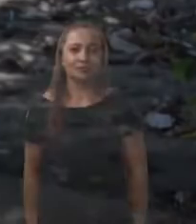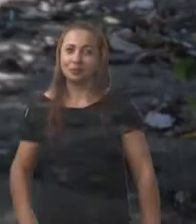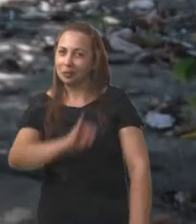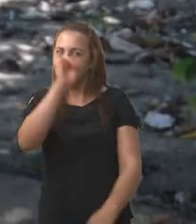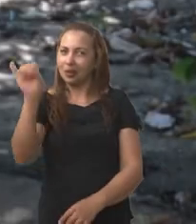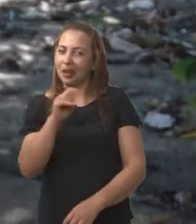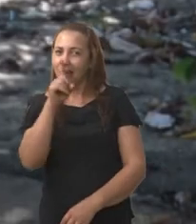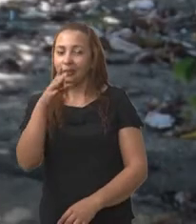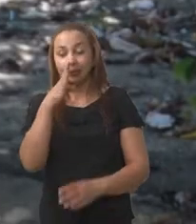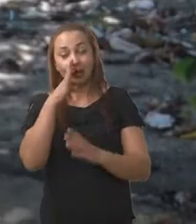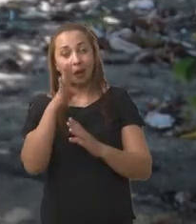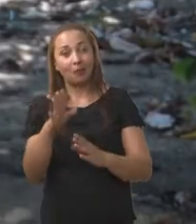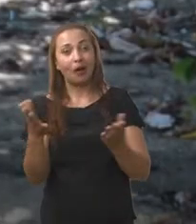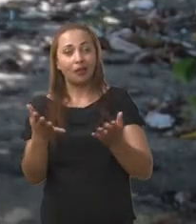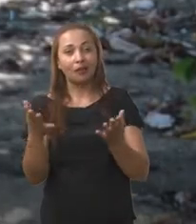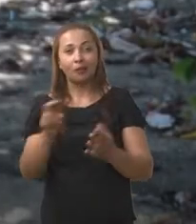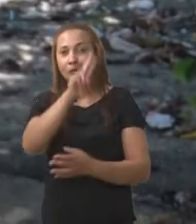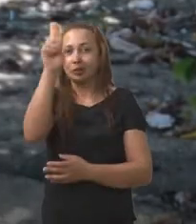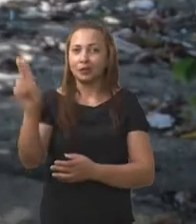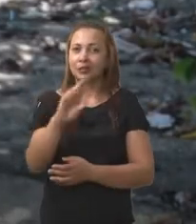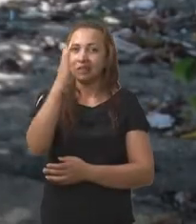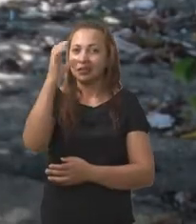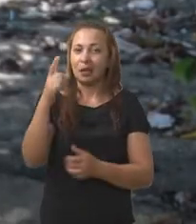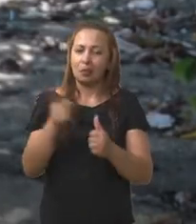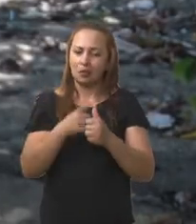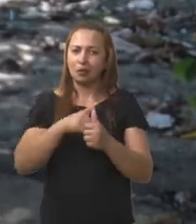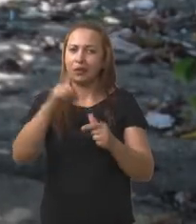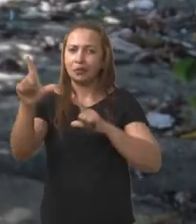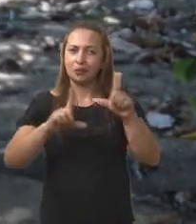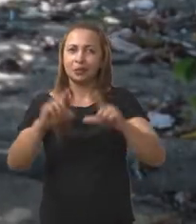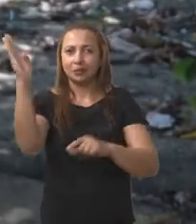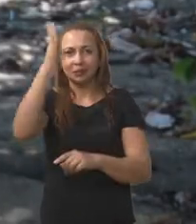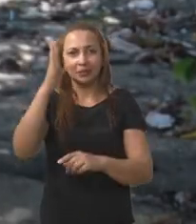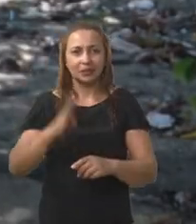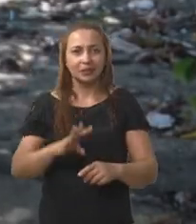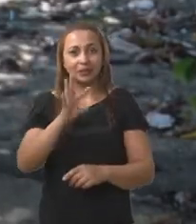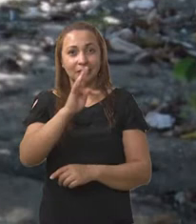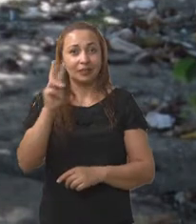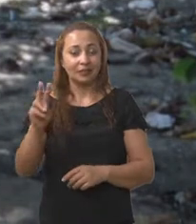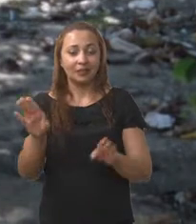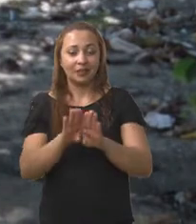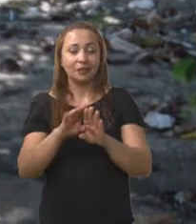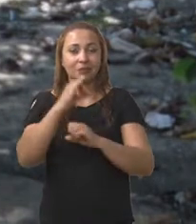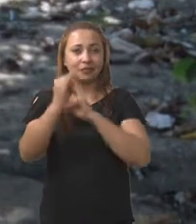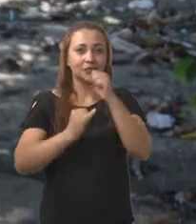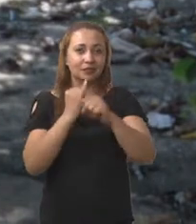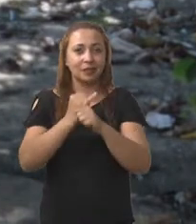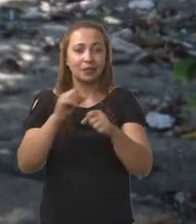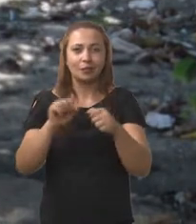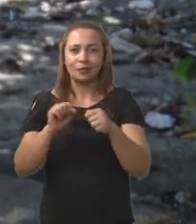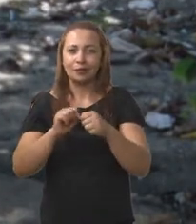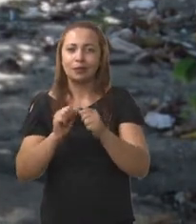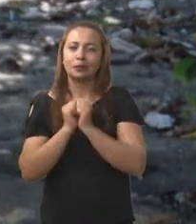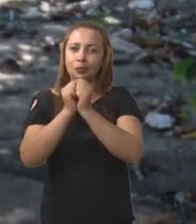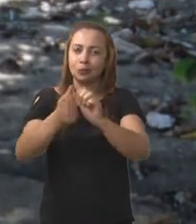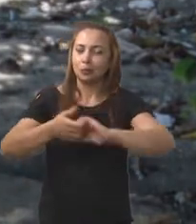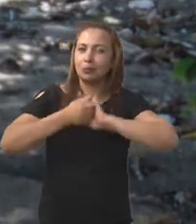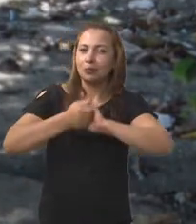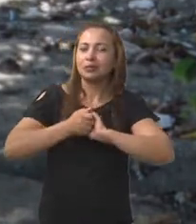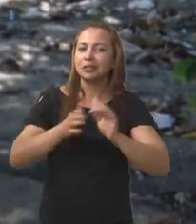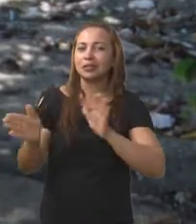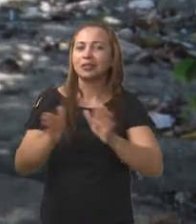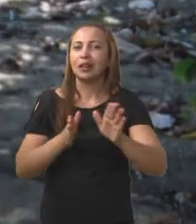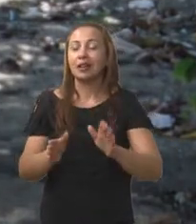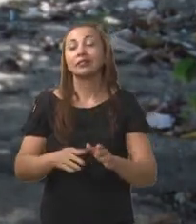o Olá você acompanha agora Universe em si é o primeiro programa brasileiro de TV e internet produzido por meio da